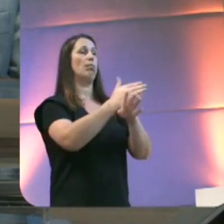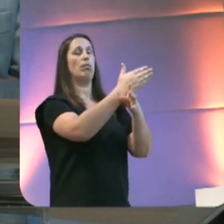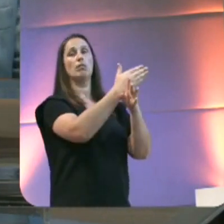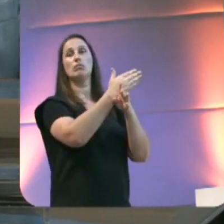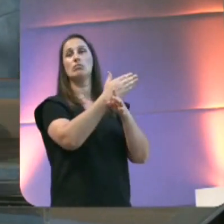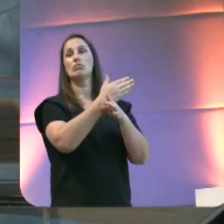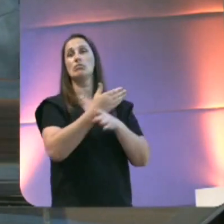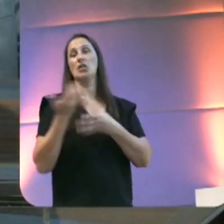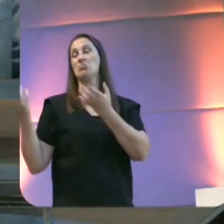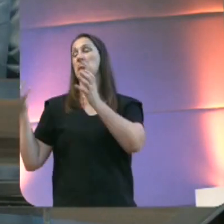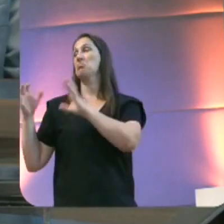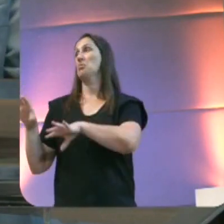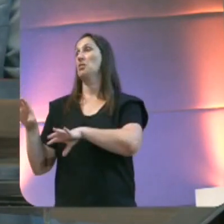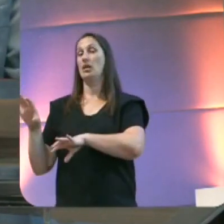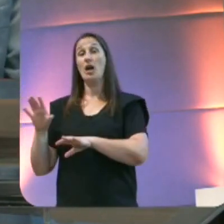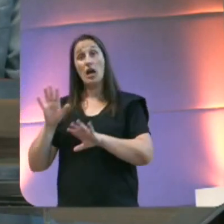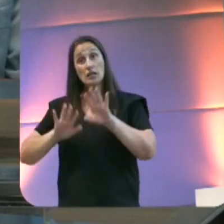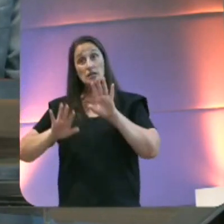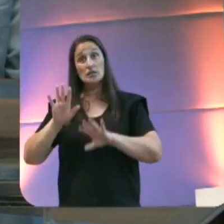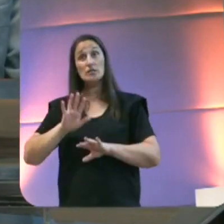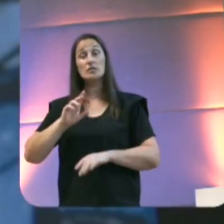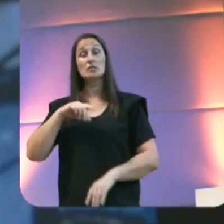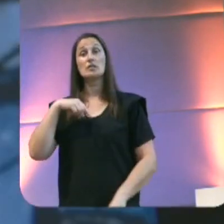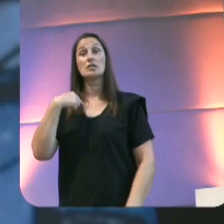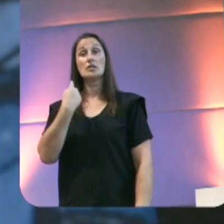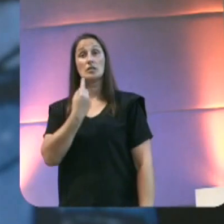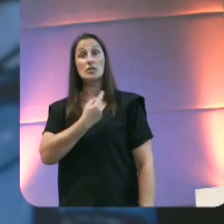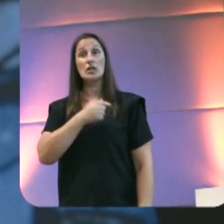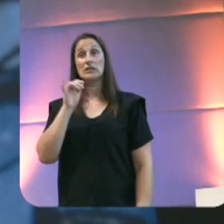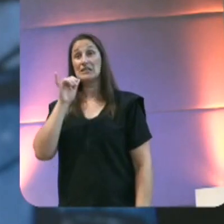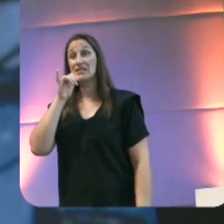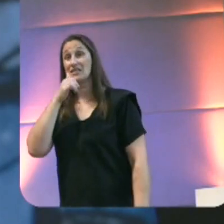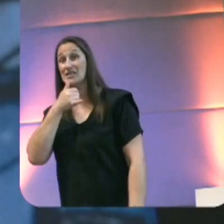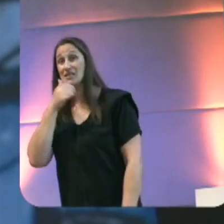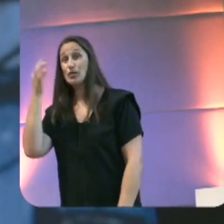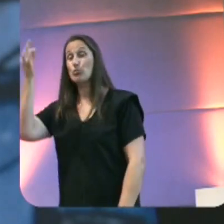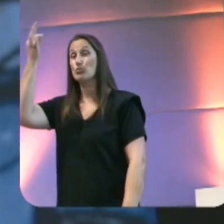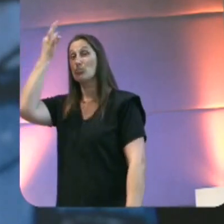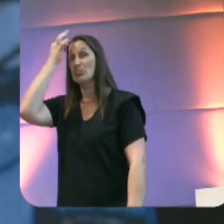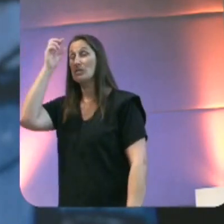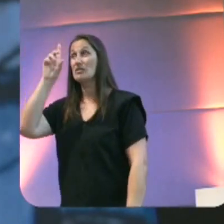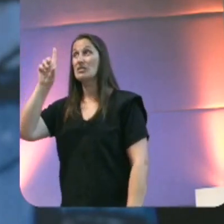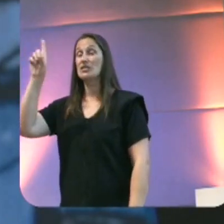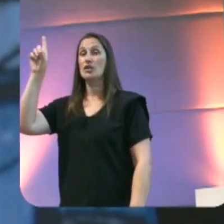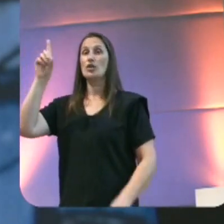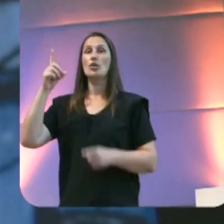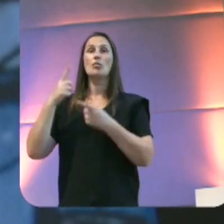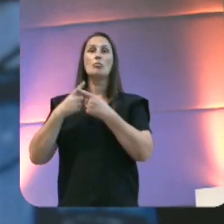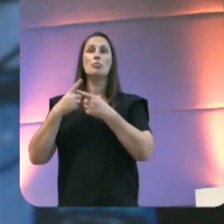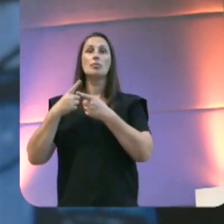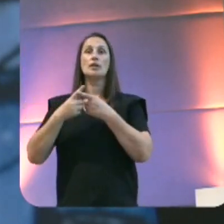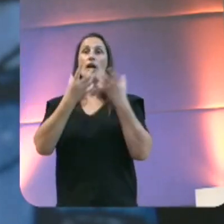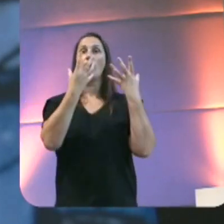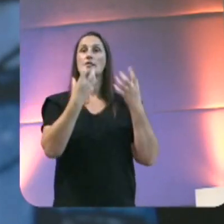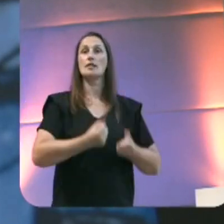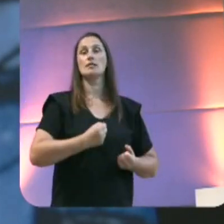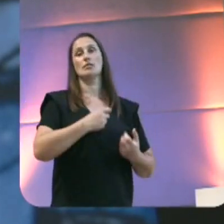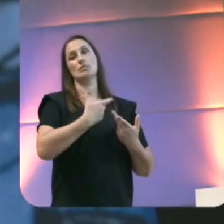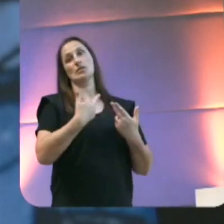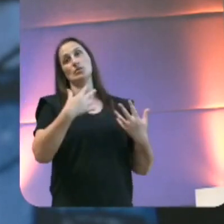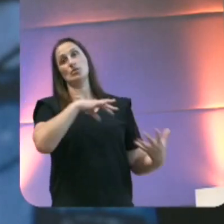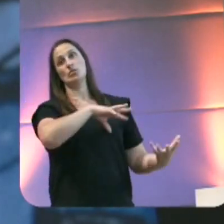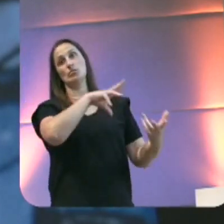Às vezes a gente entristece o Espírito, porque deixa se encher dessas coisas